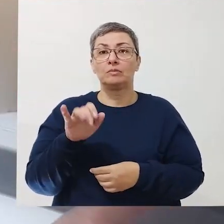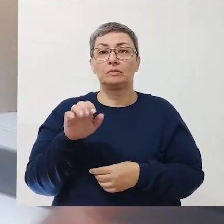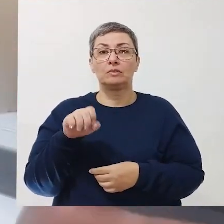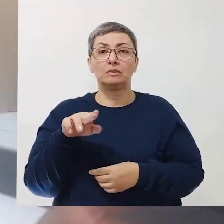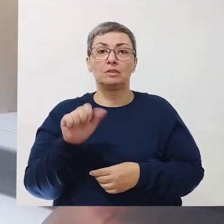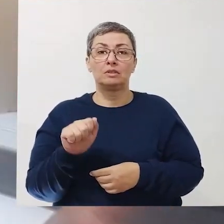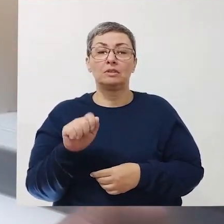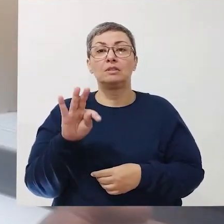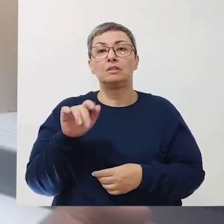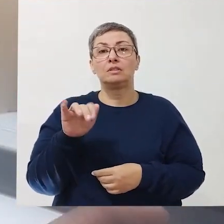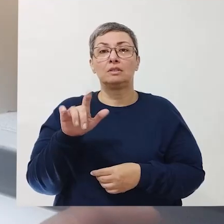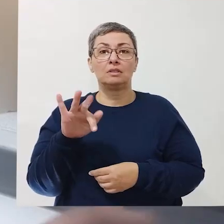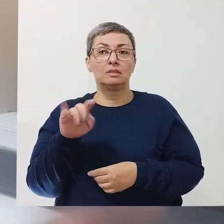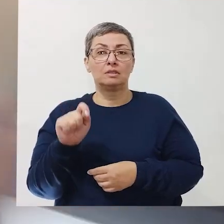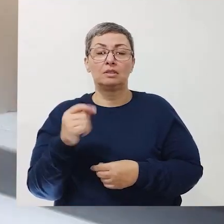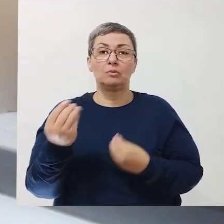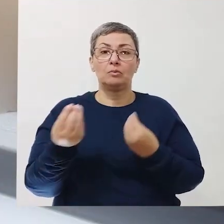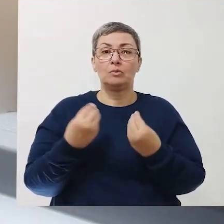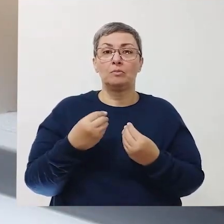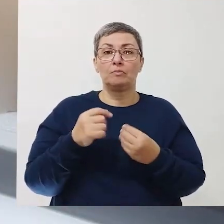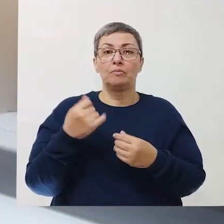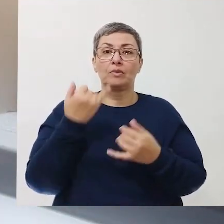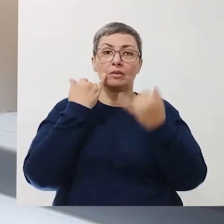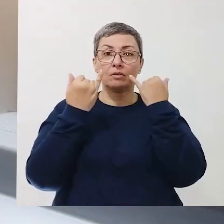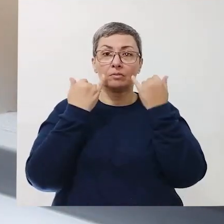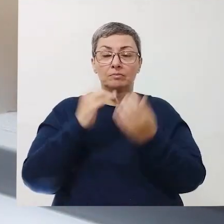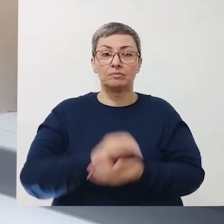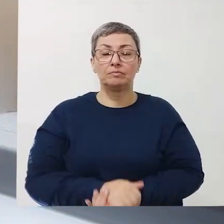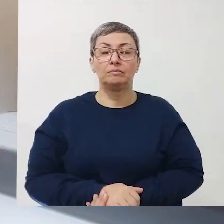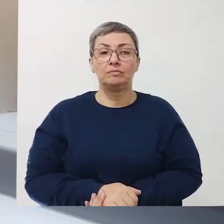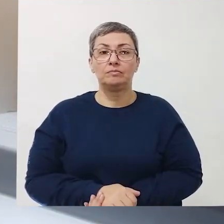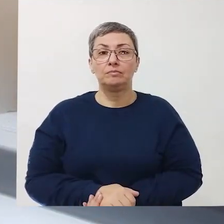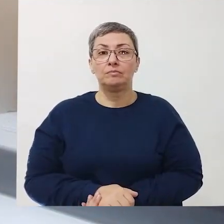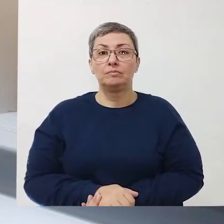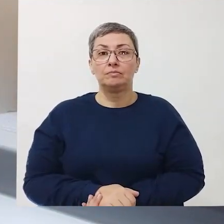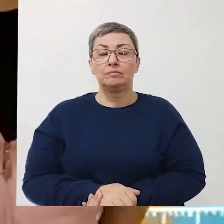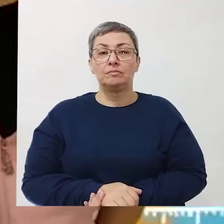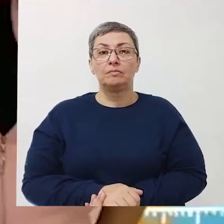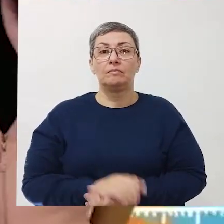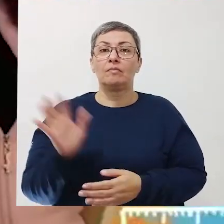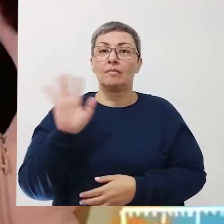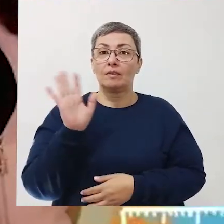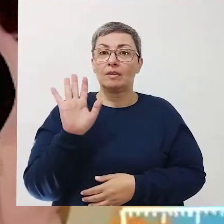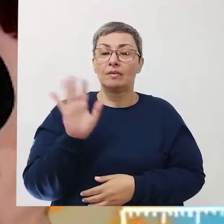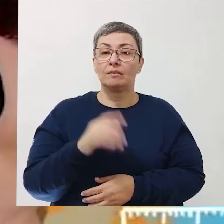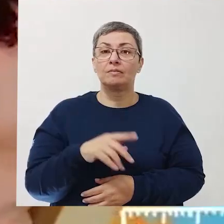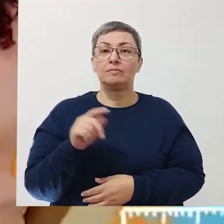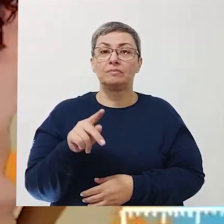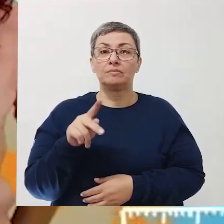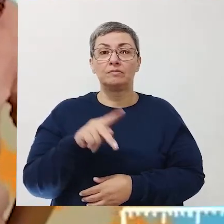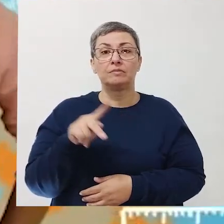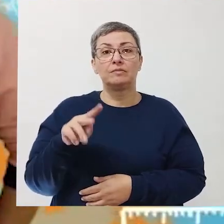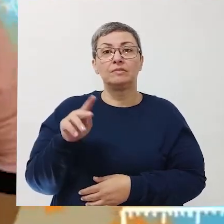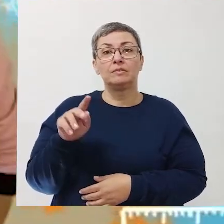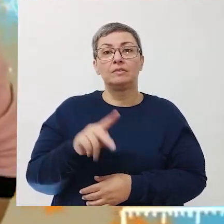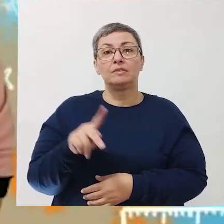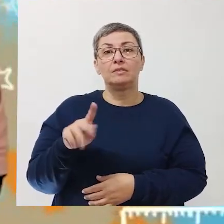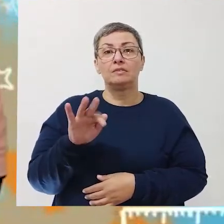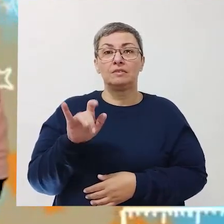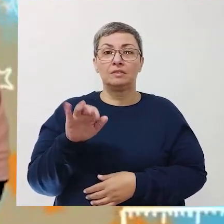Nossa professora Fernanda E a professora Thalita Sobre o termo bullying O bullying Essa